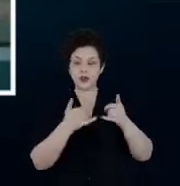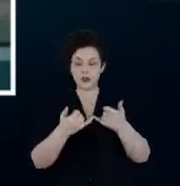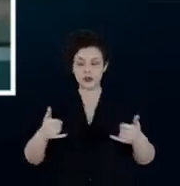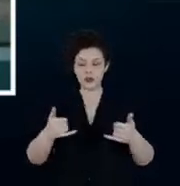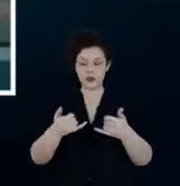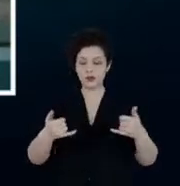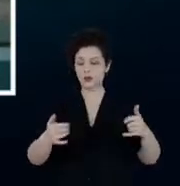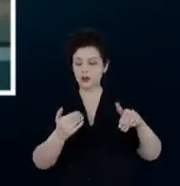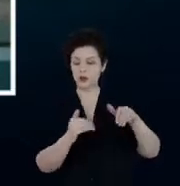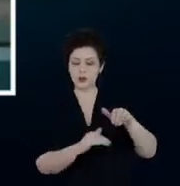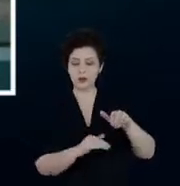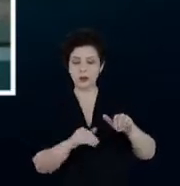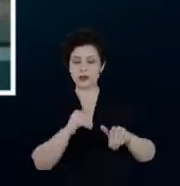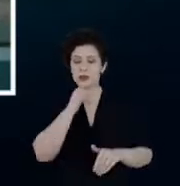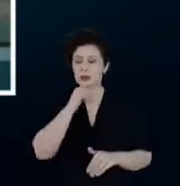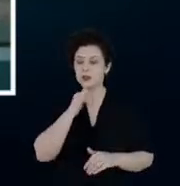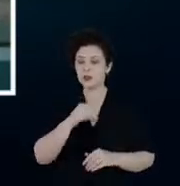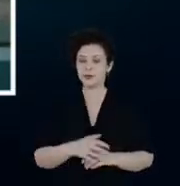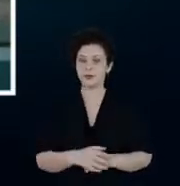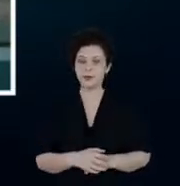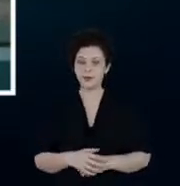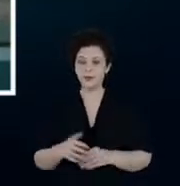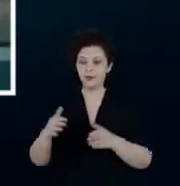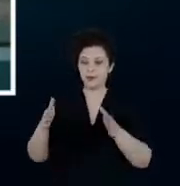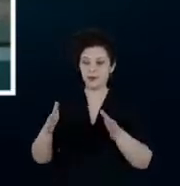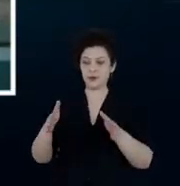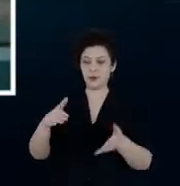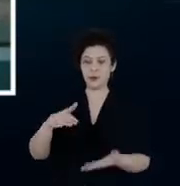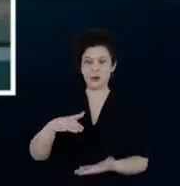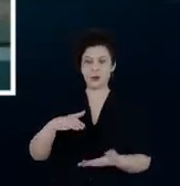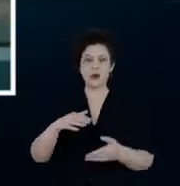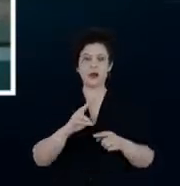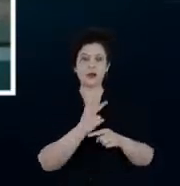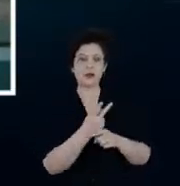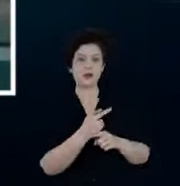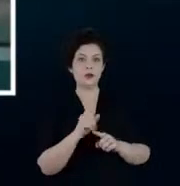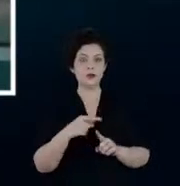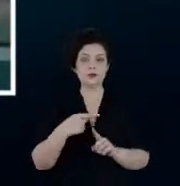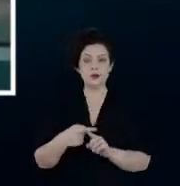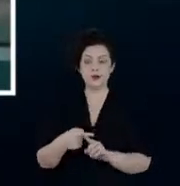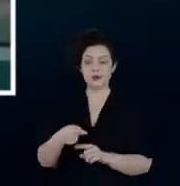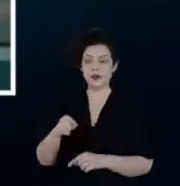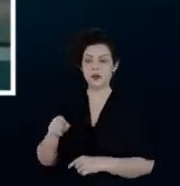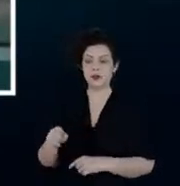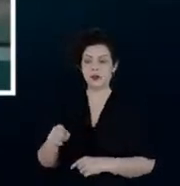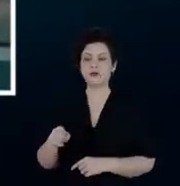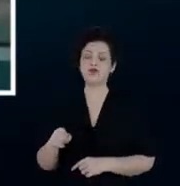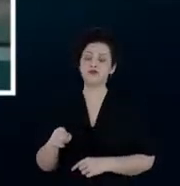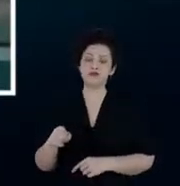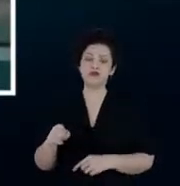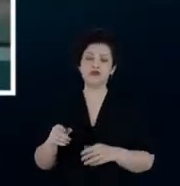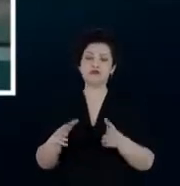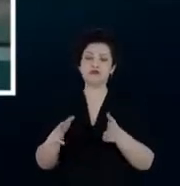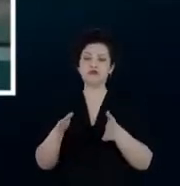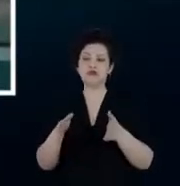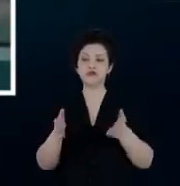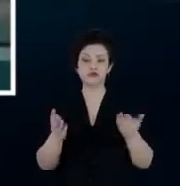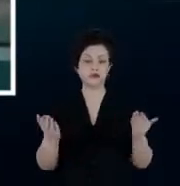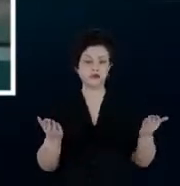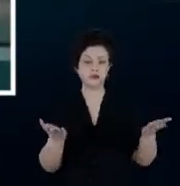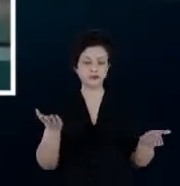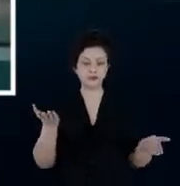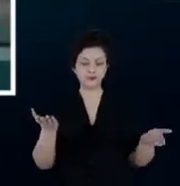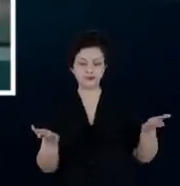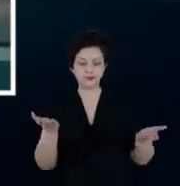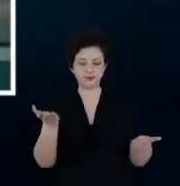como as baterias e o hidrogênio, mas estão com proporção bastante